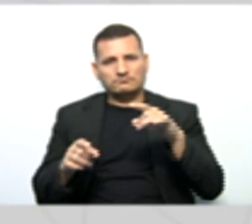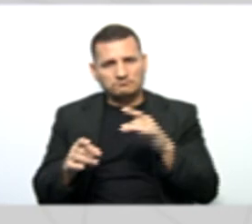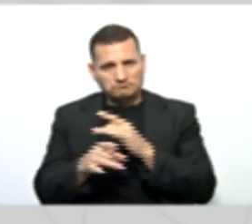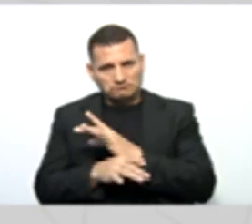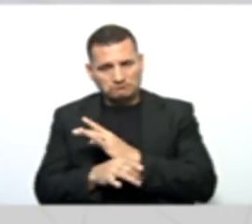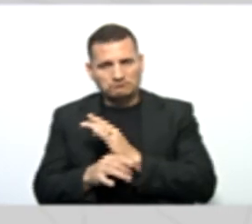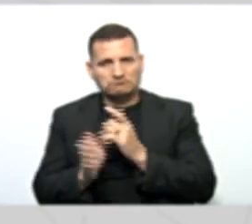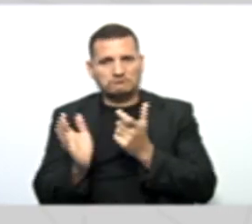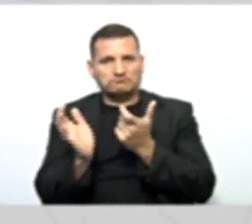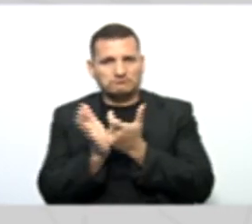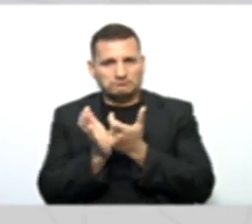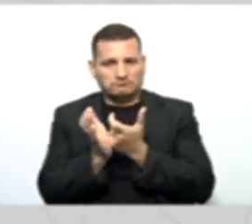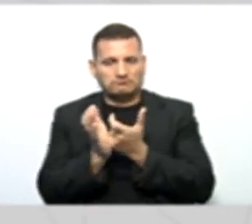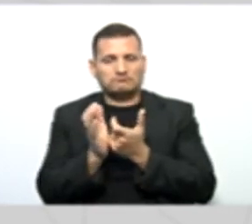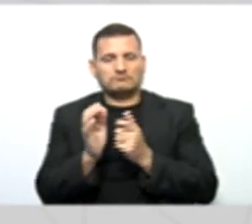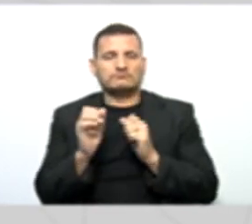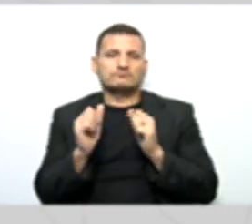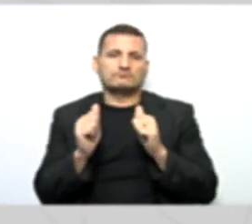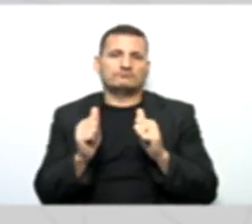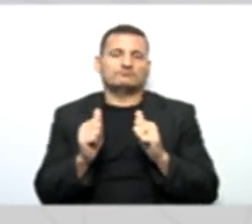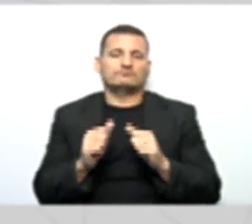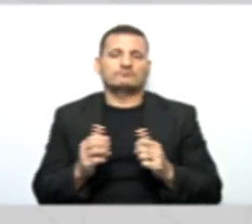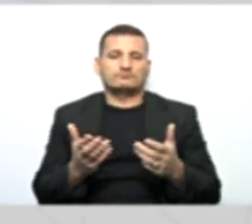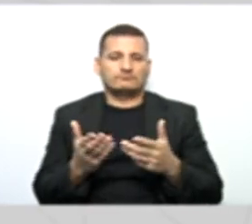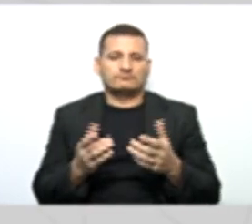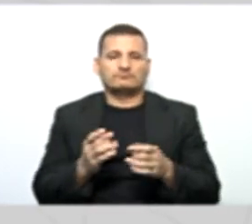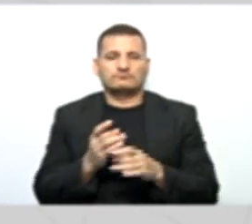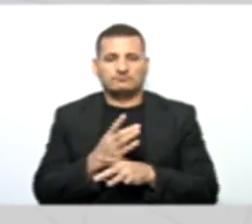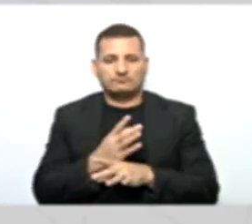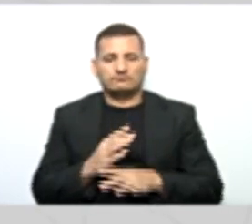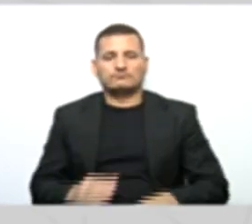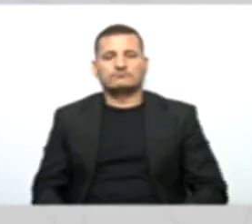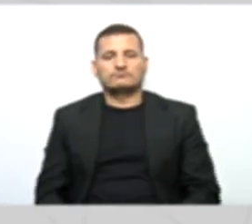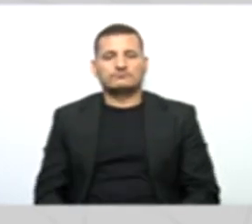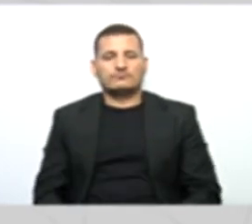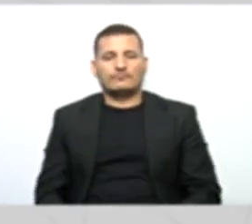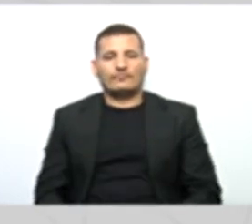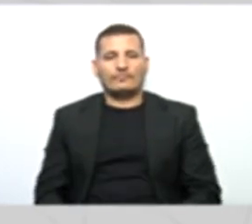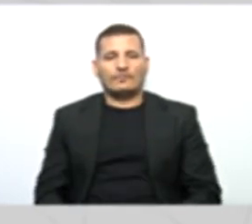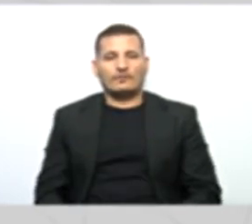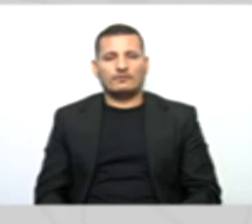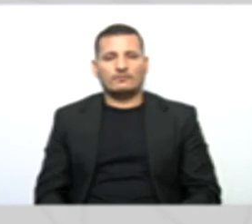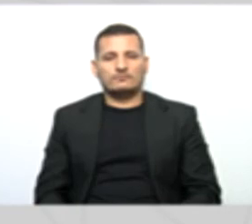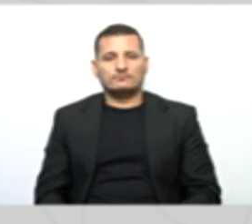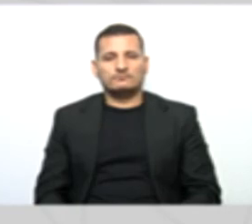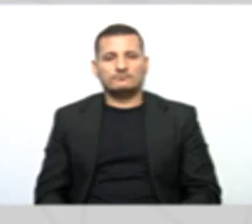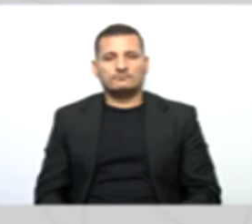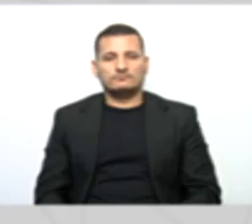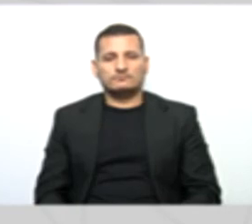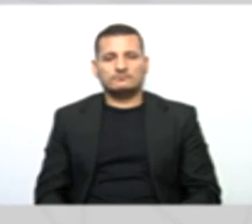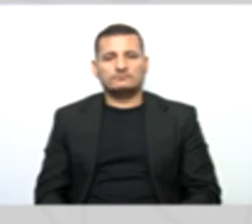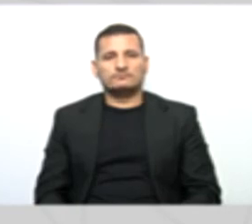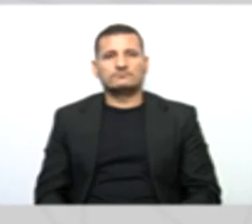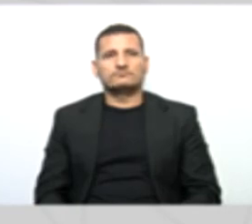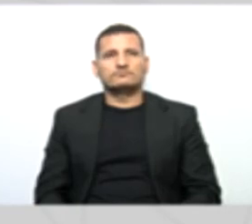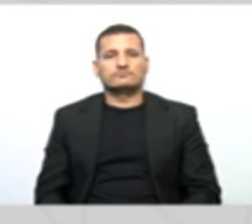sapato? Agora acabou. Você tem a classe com o método construtor,